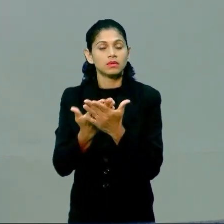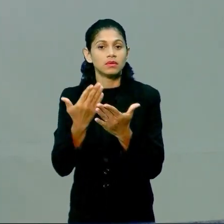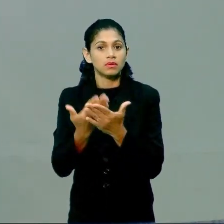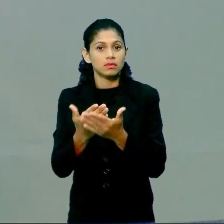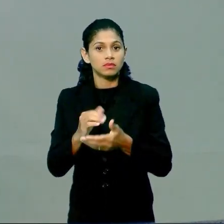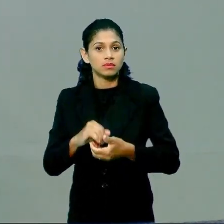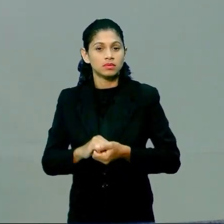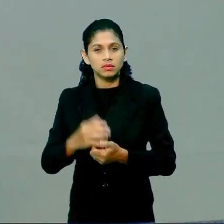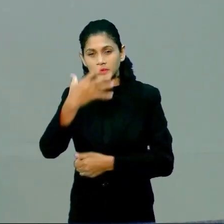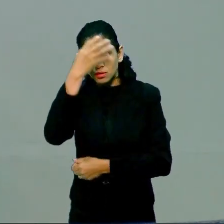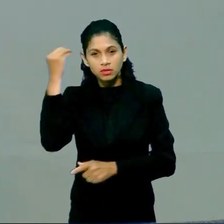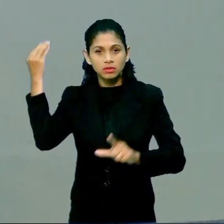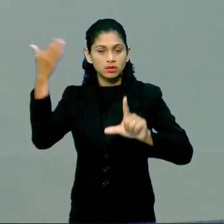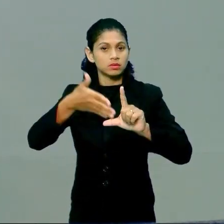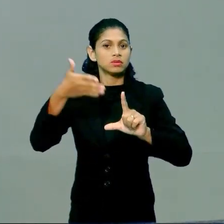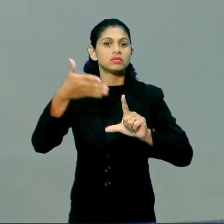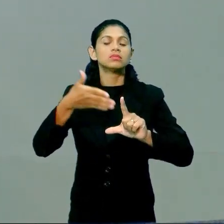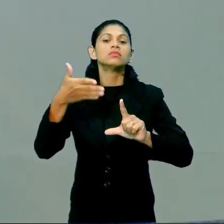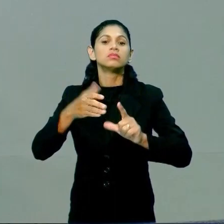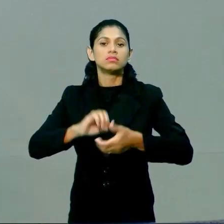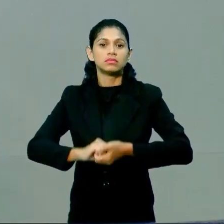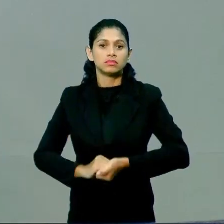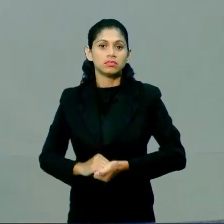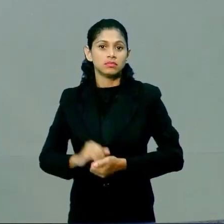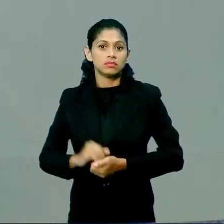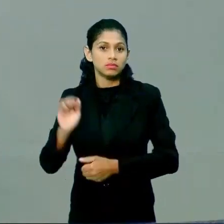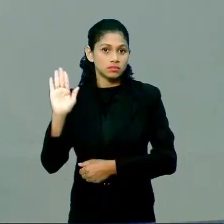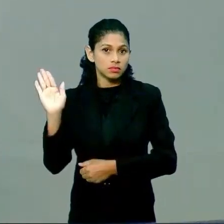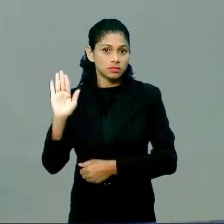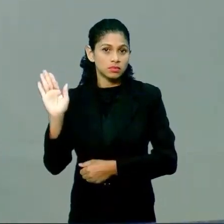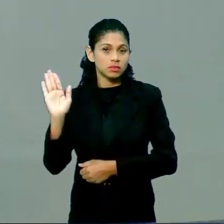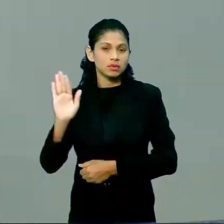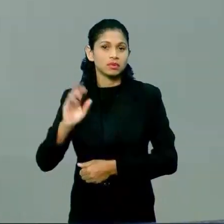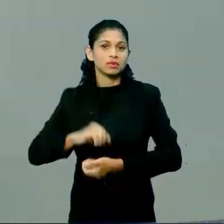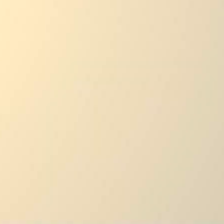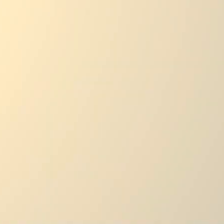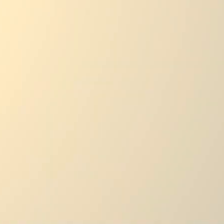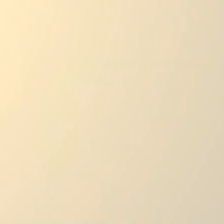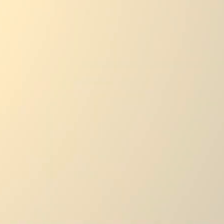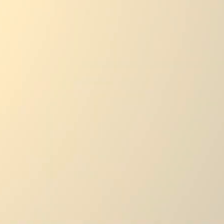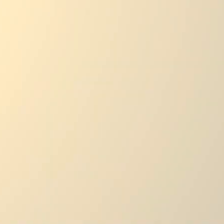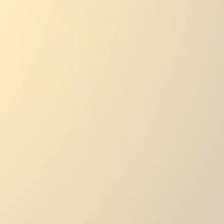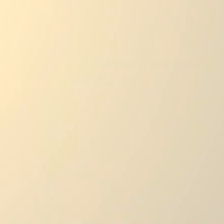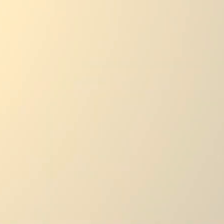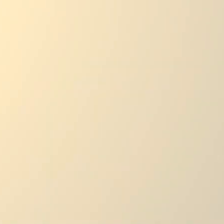uma aula não esqueçam de acessar a plataforma eduk asal ego